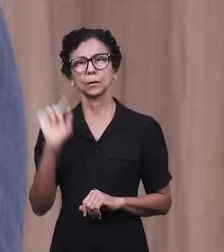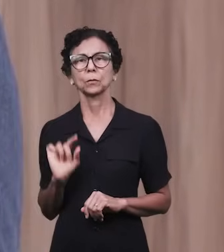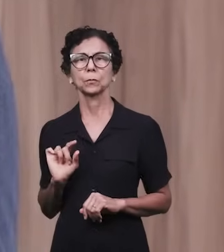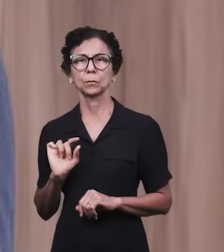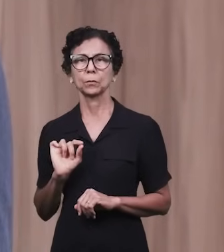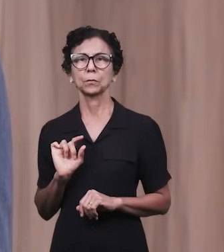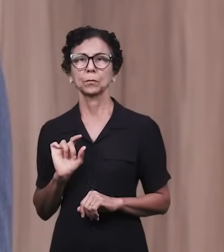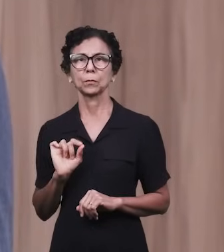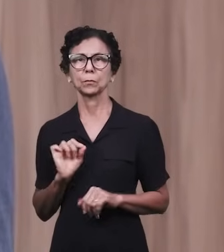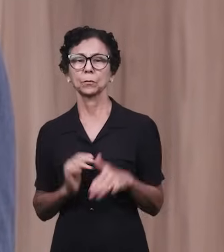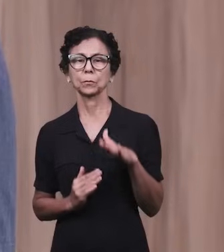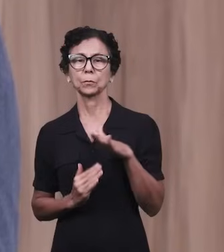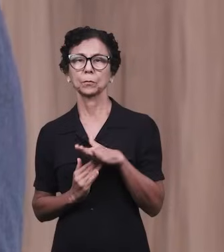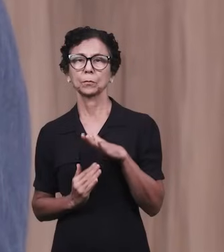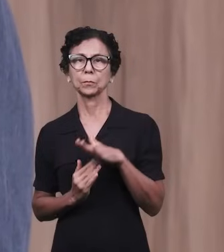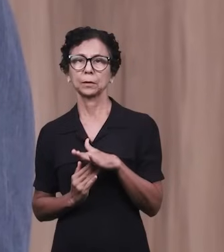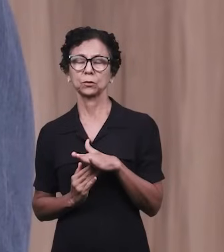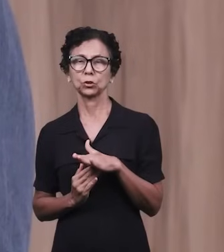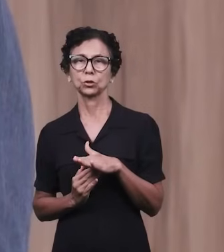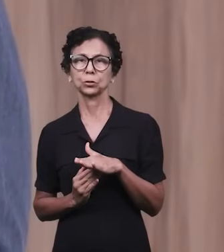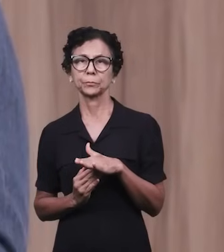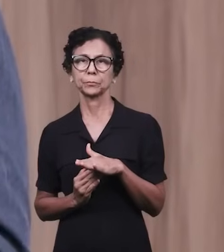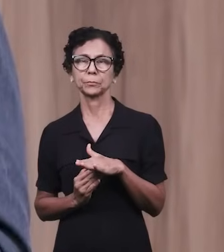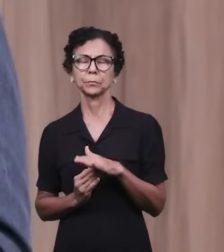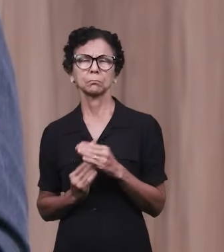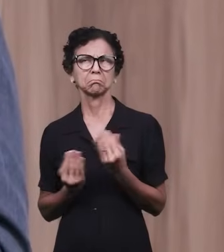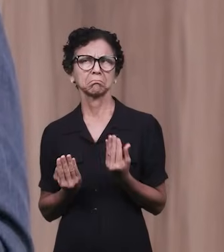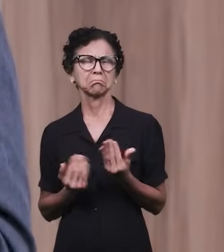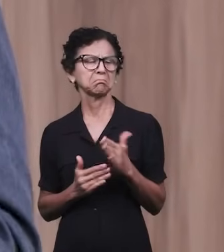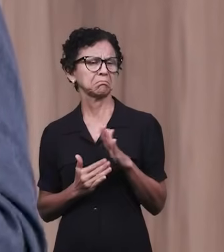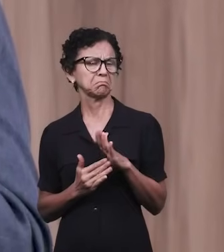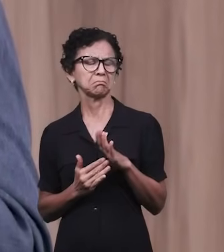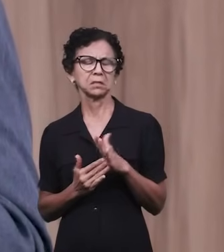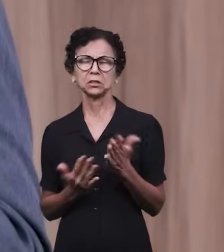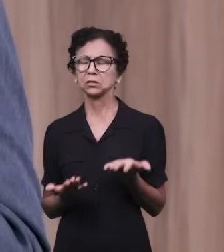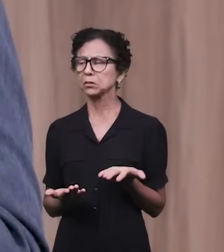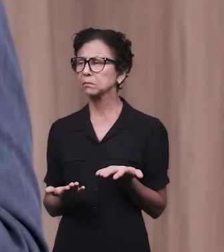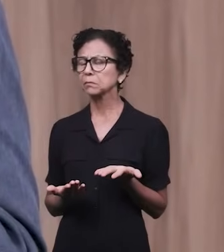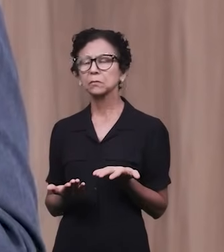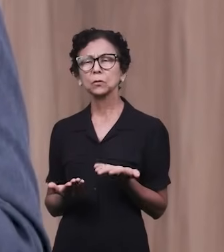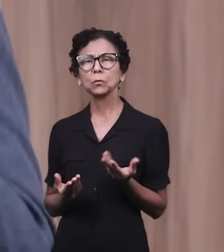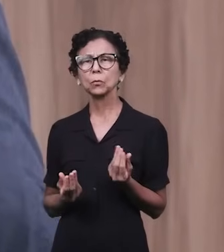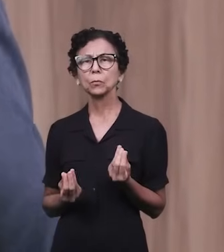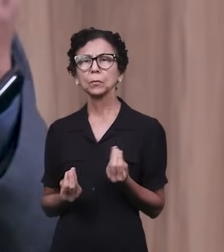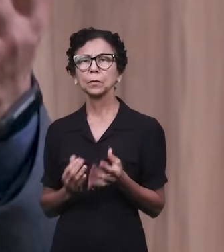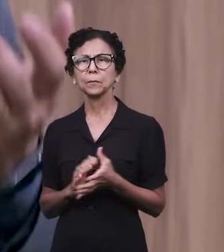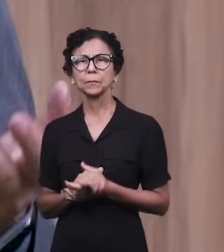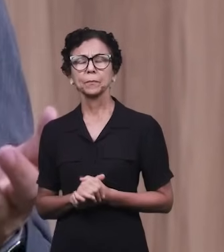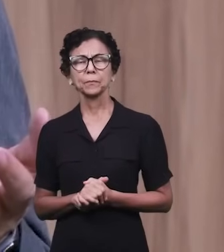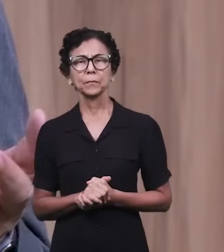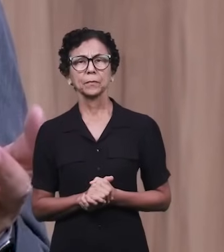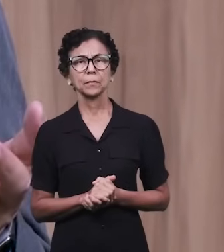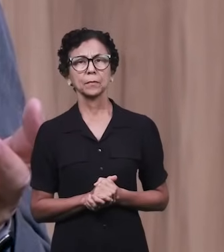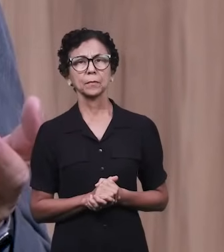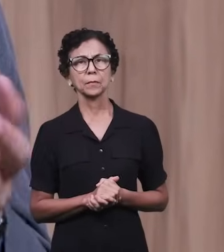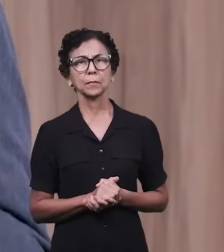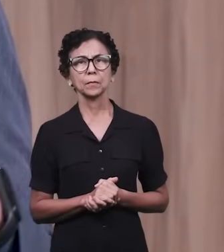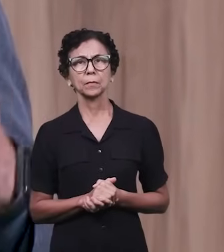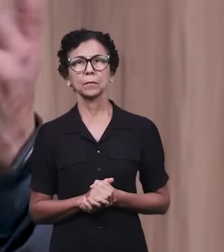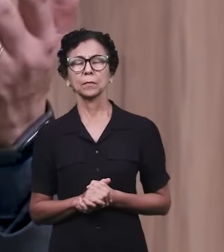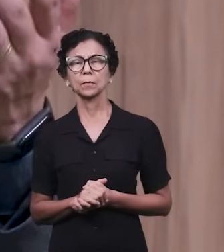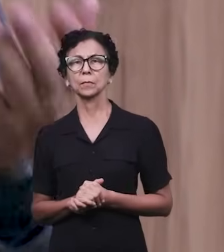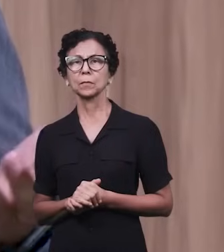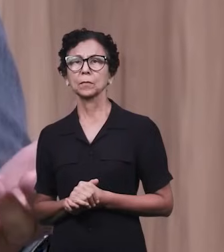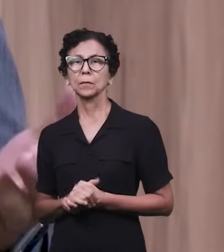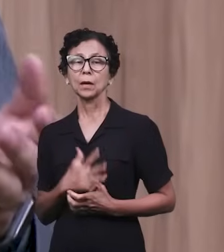um limite. Limite na seguinte questão: eu não posso escolher a vida profissional